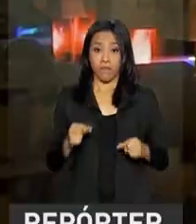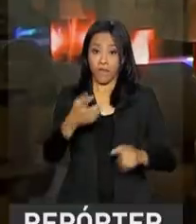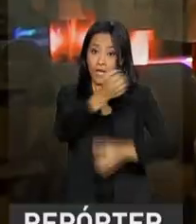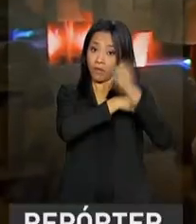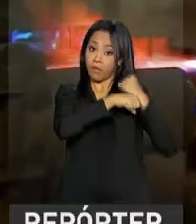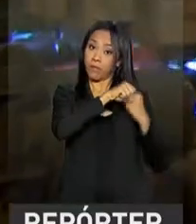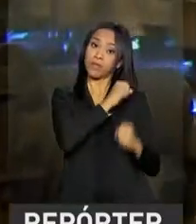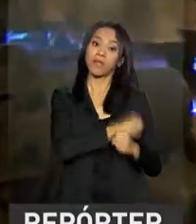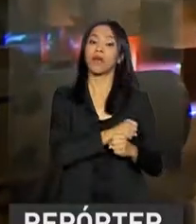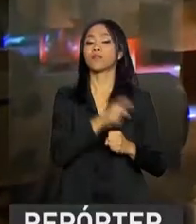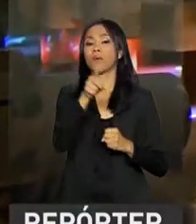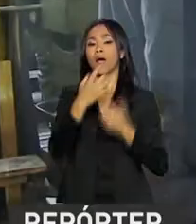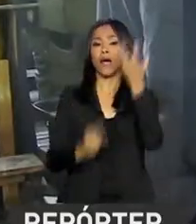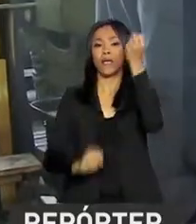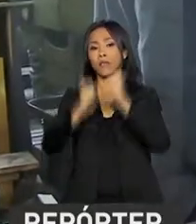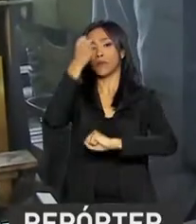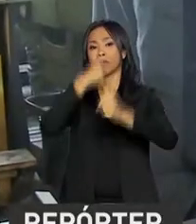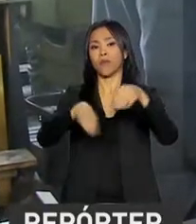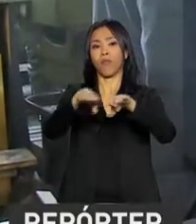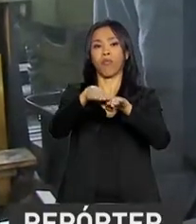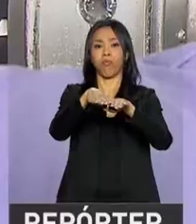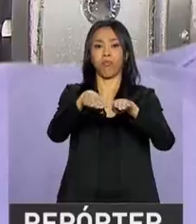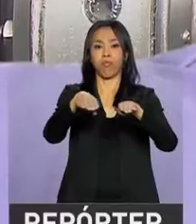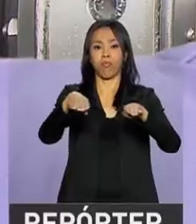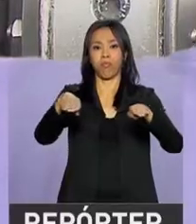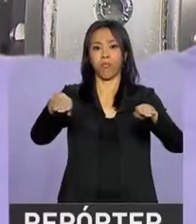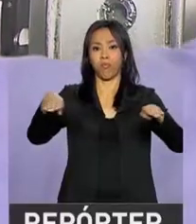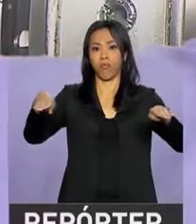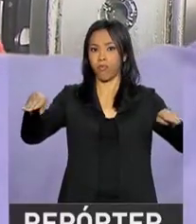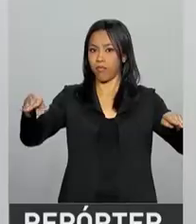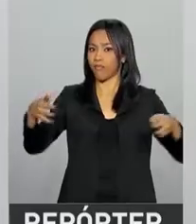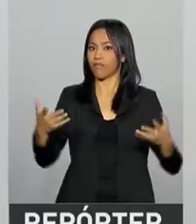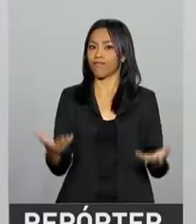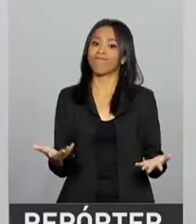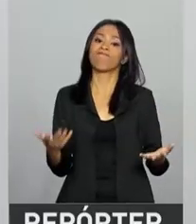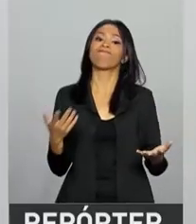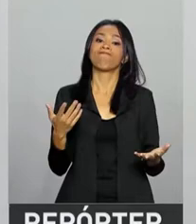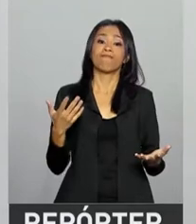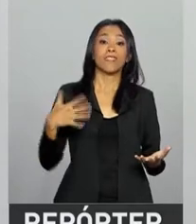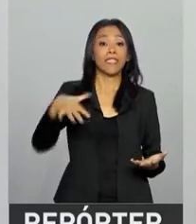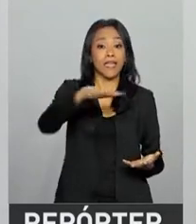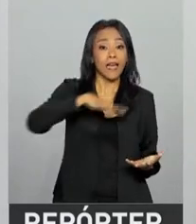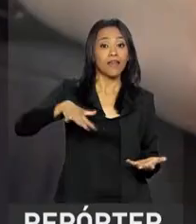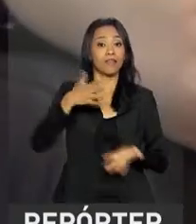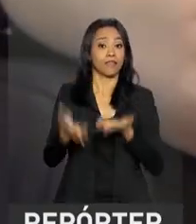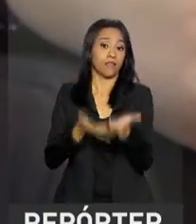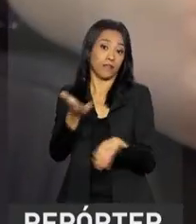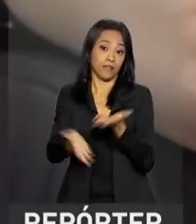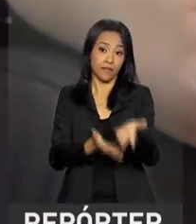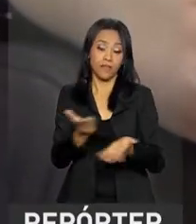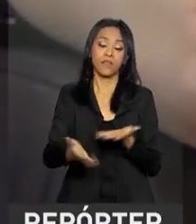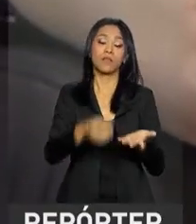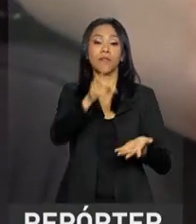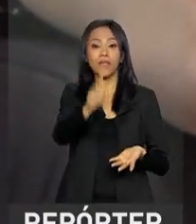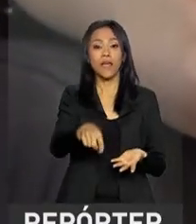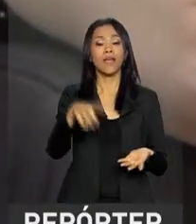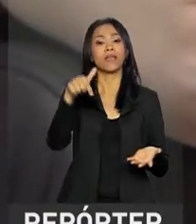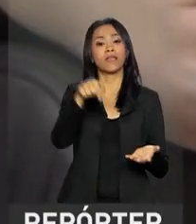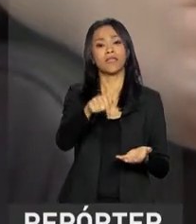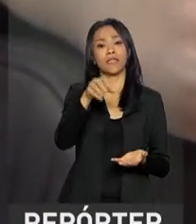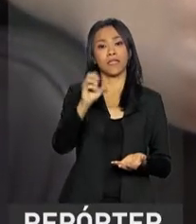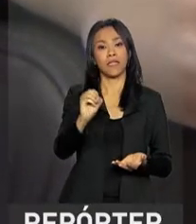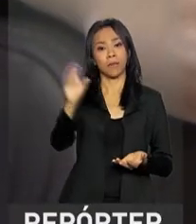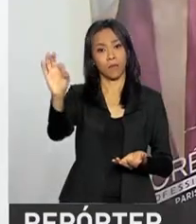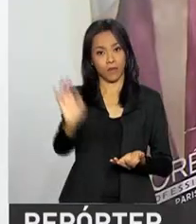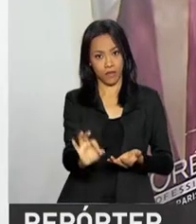manteve estável considerando todos os segmentos o setor de serviços que responde por 70% da economia